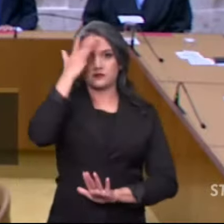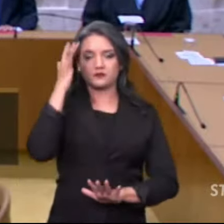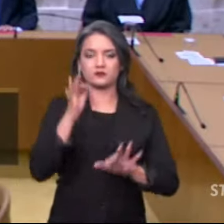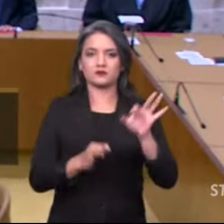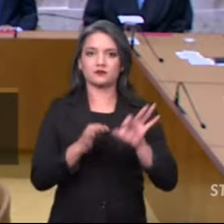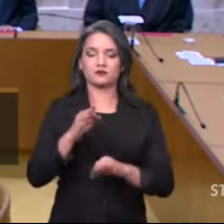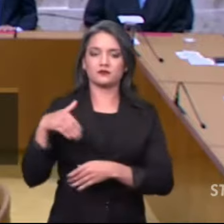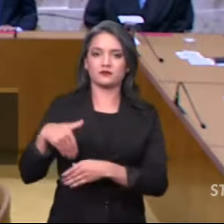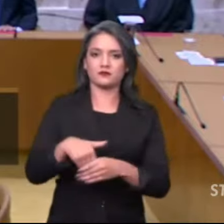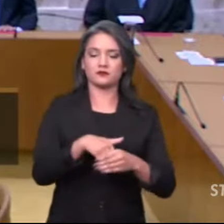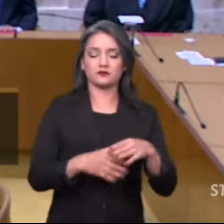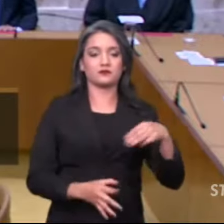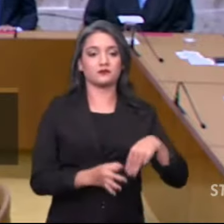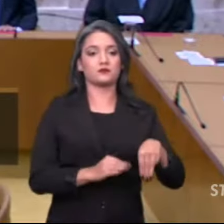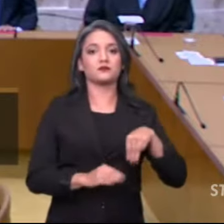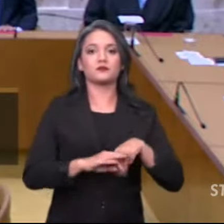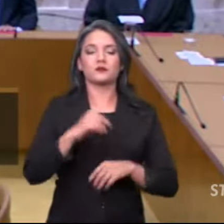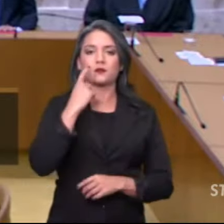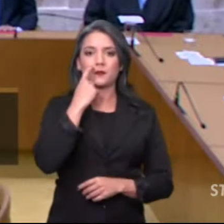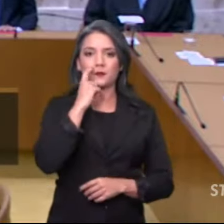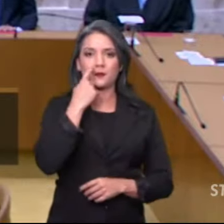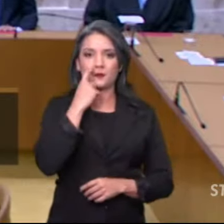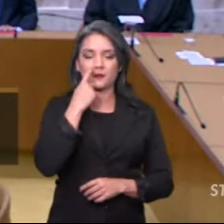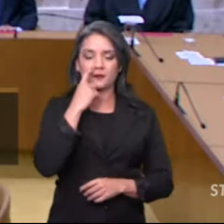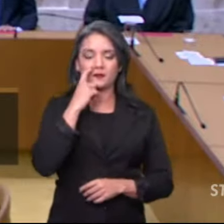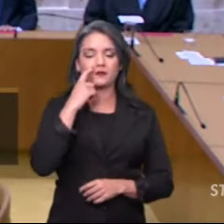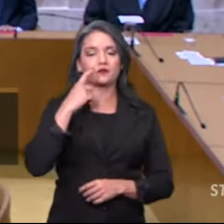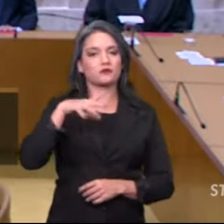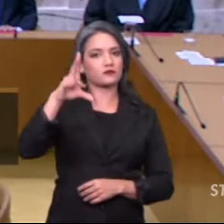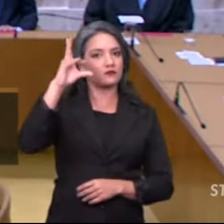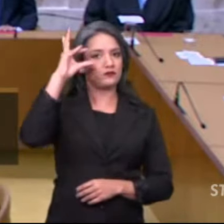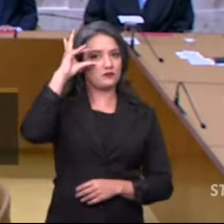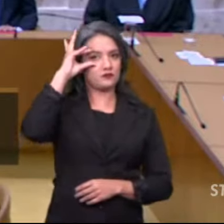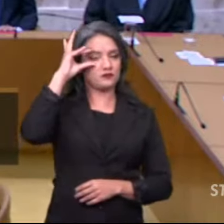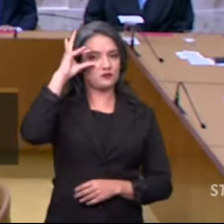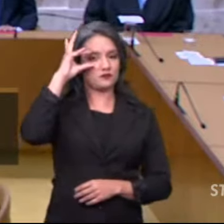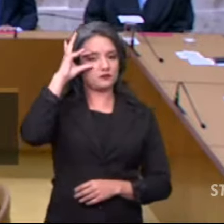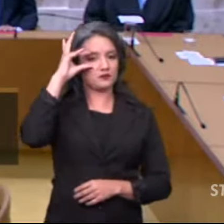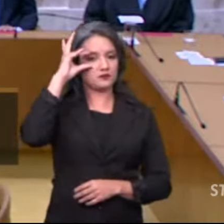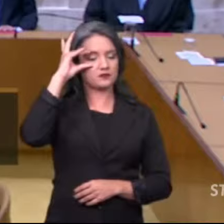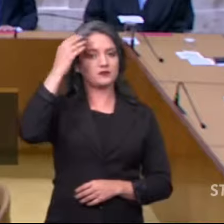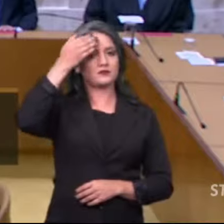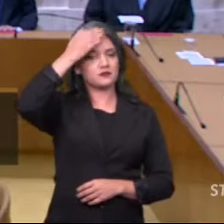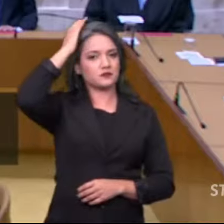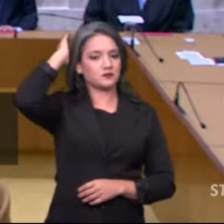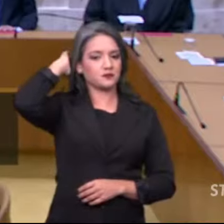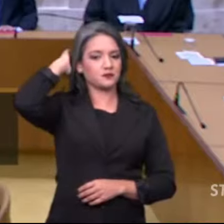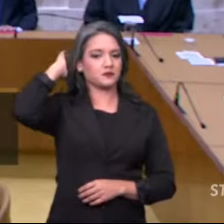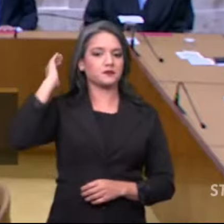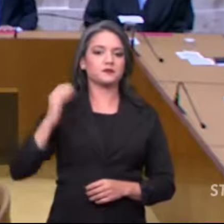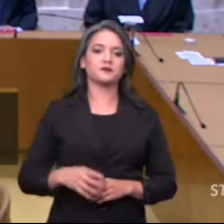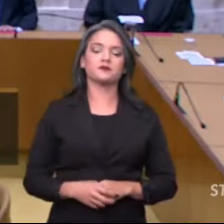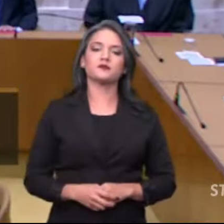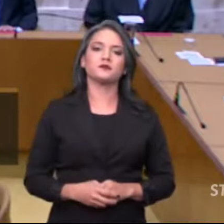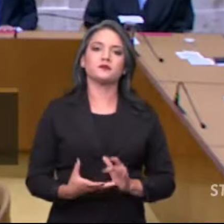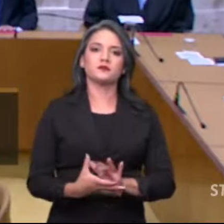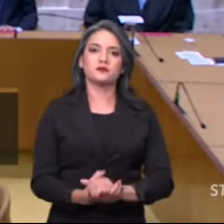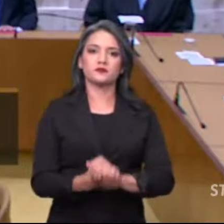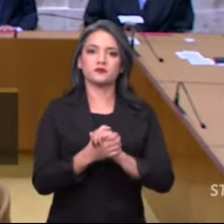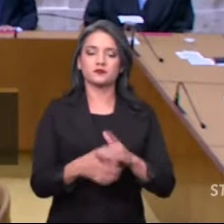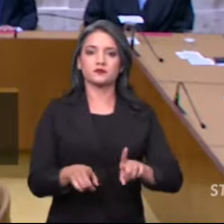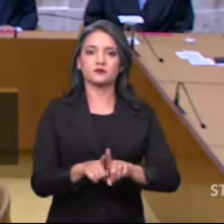Eleitoral, ministro Cássio Nunes Marques, ministro André Mendonça e ministro Cristiano Zanin. E cumprimento também